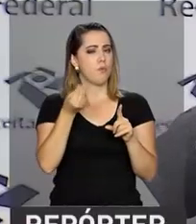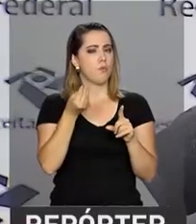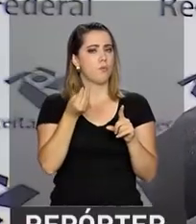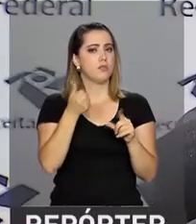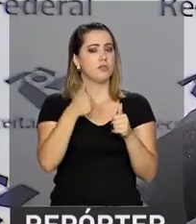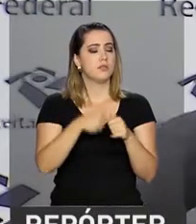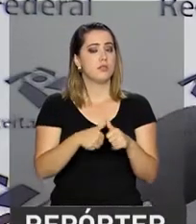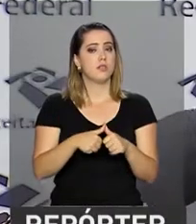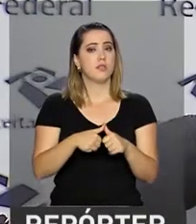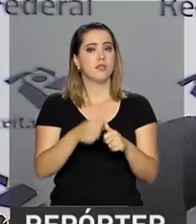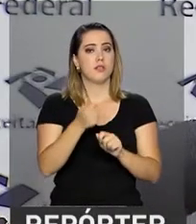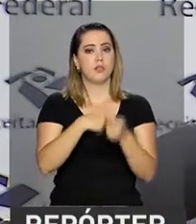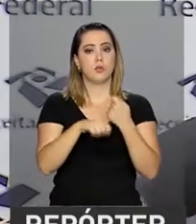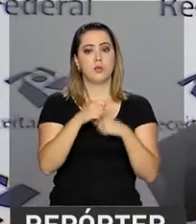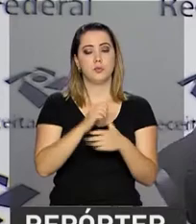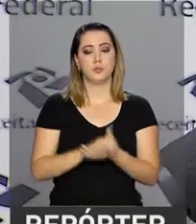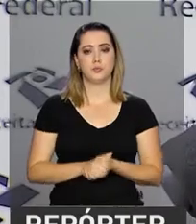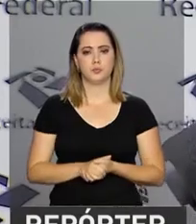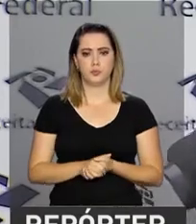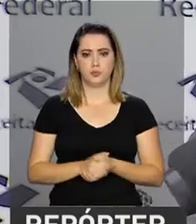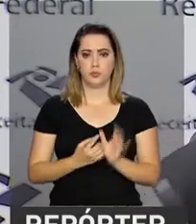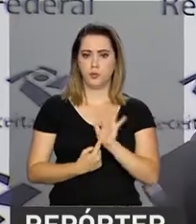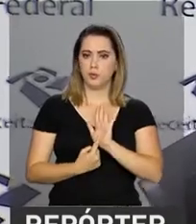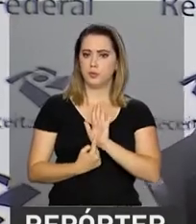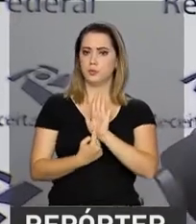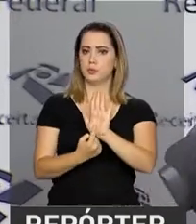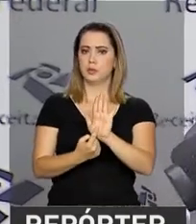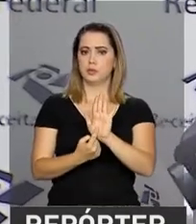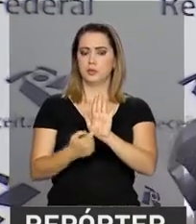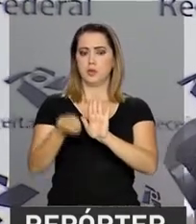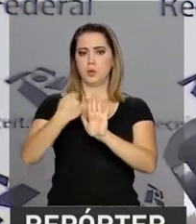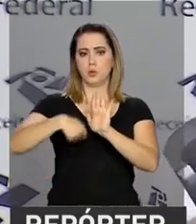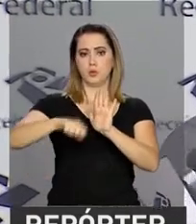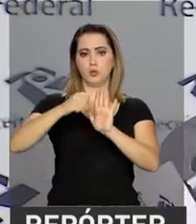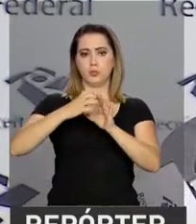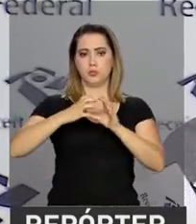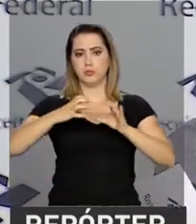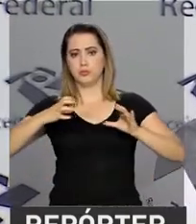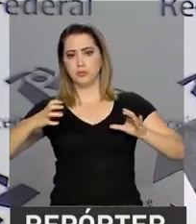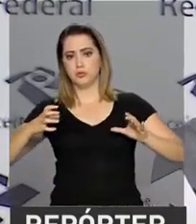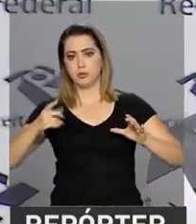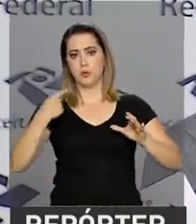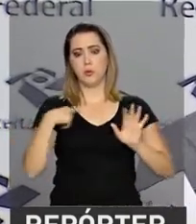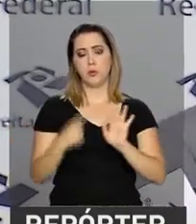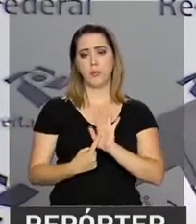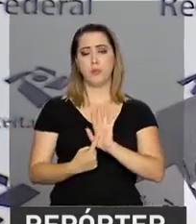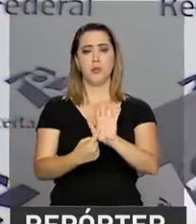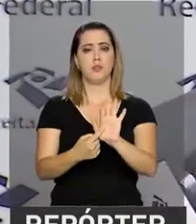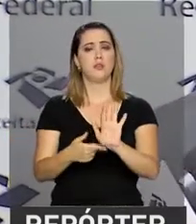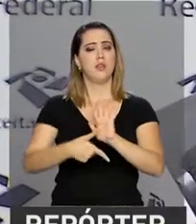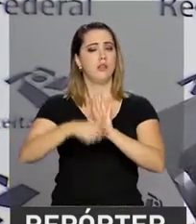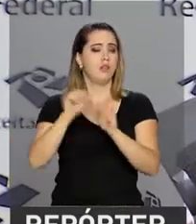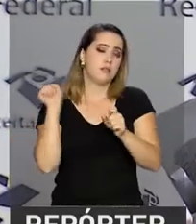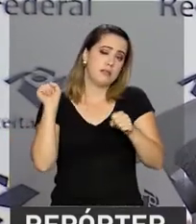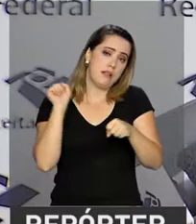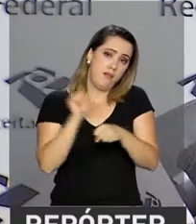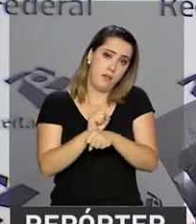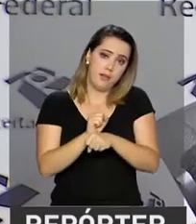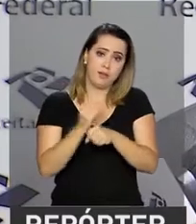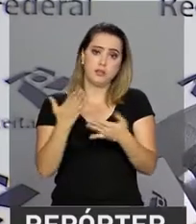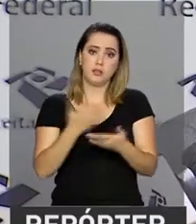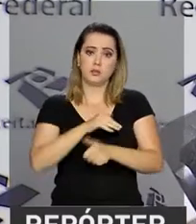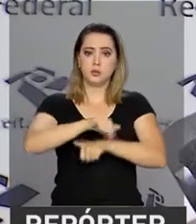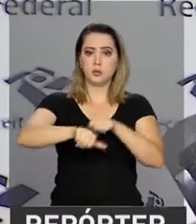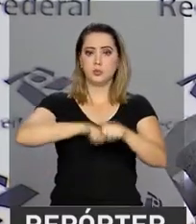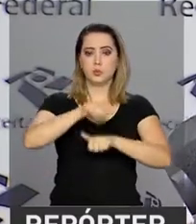Os indicadores macroeconômicos estão sinalizando o rompimento da inércia recessiva. Sempre que esse movimento